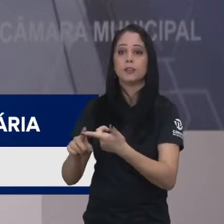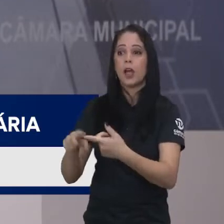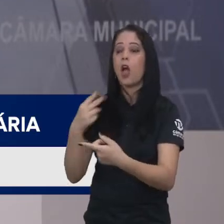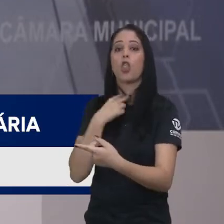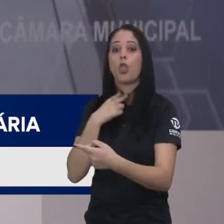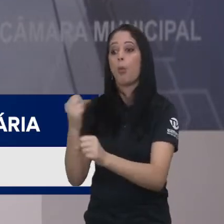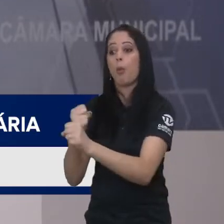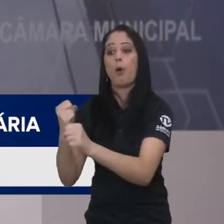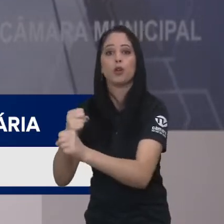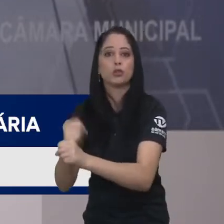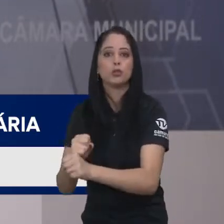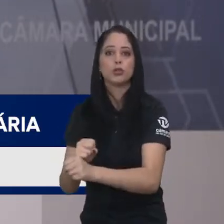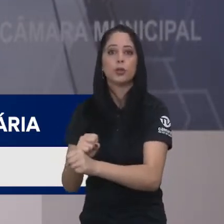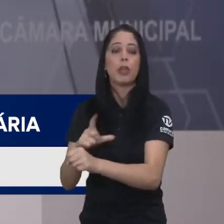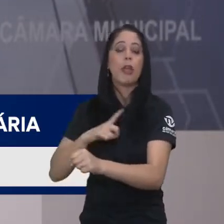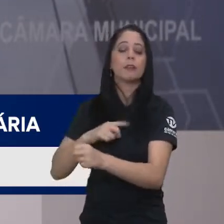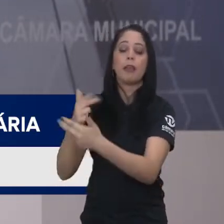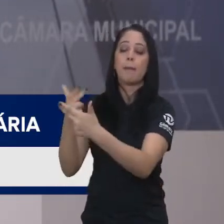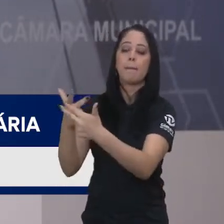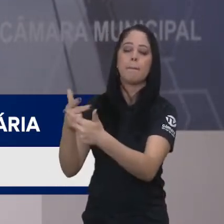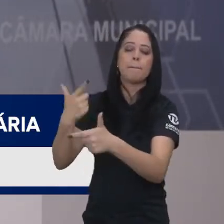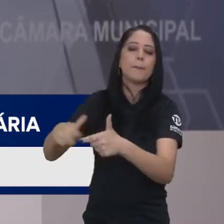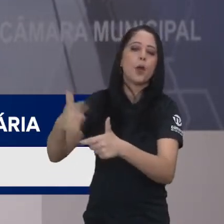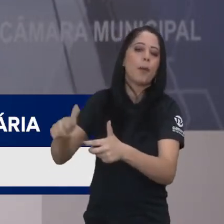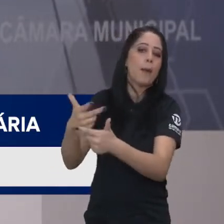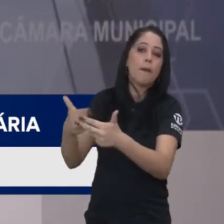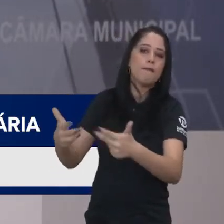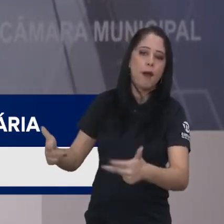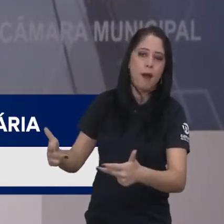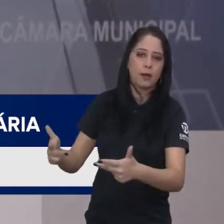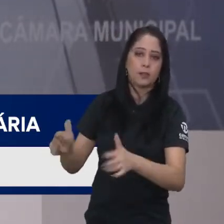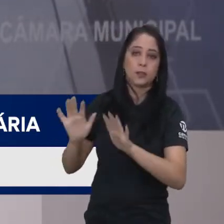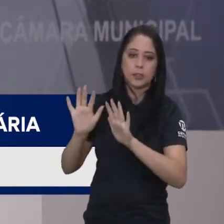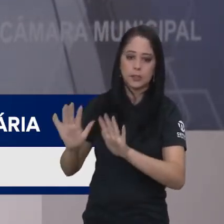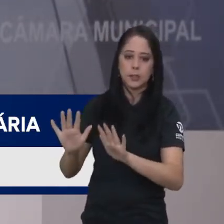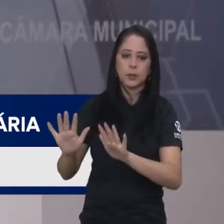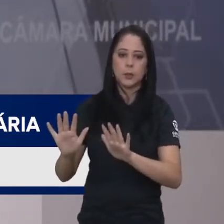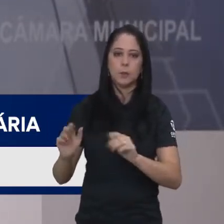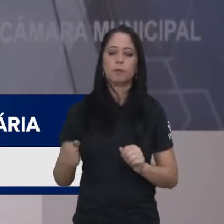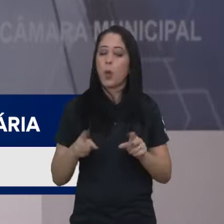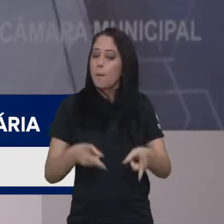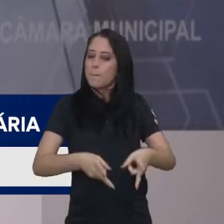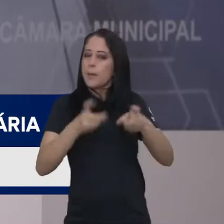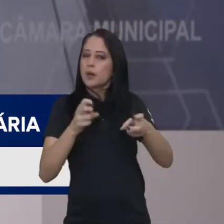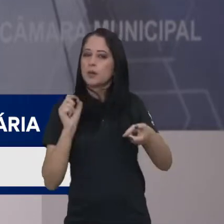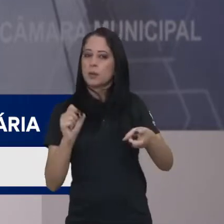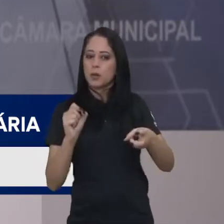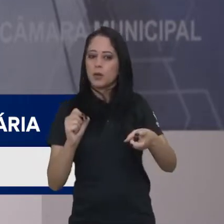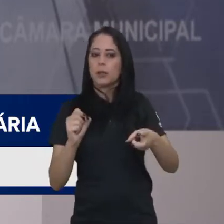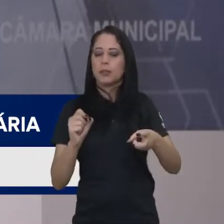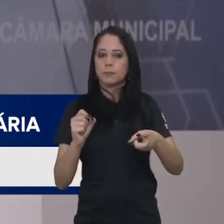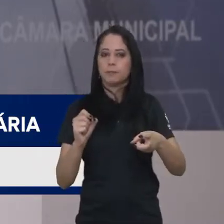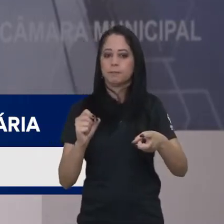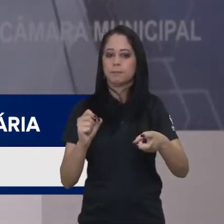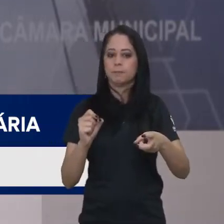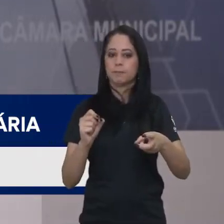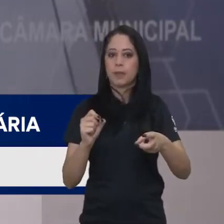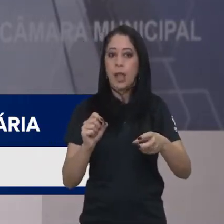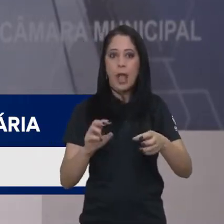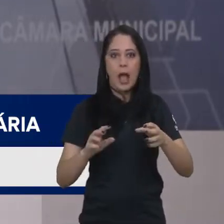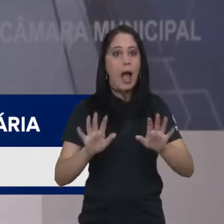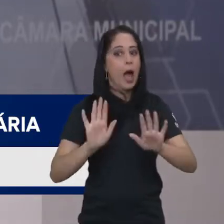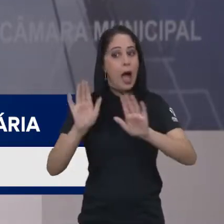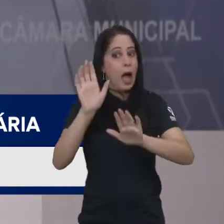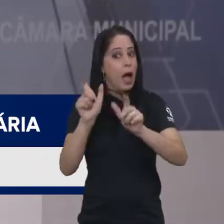construir. Então, ela vai ter uma série de outros problemas. Então, a regularização é para resolver o problema como um todo. O que a gente tem visto? Confundindo-se